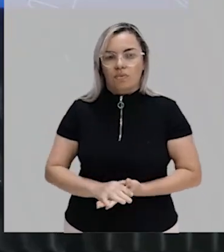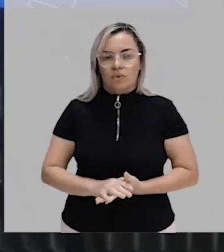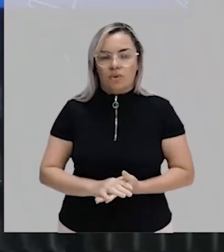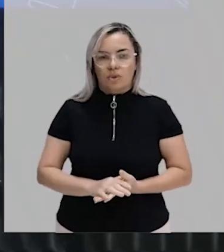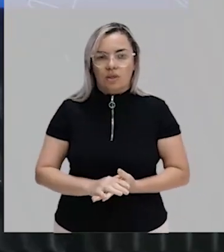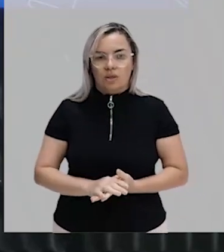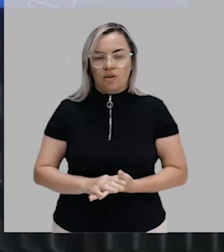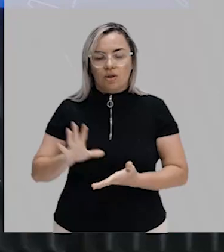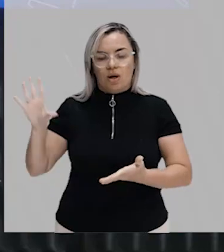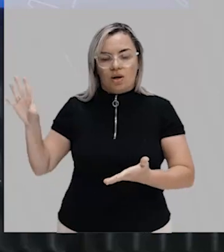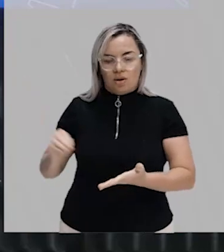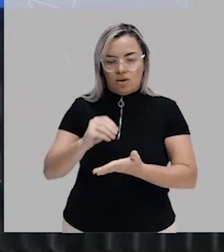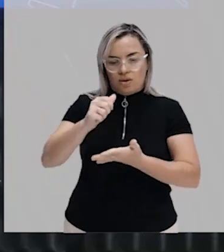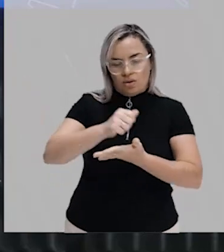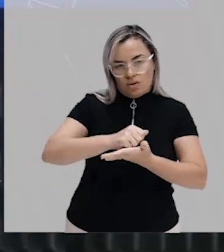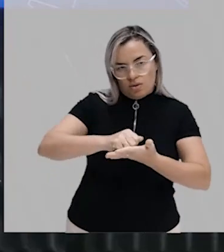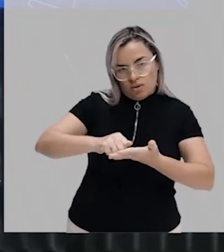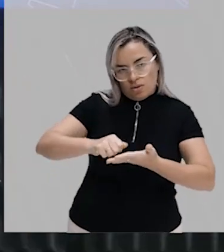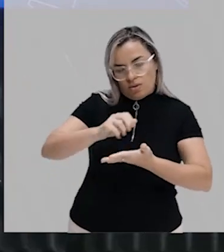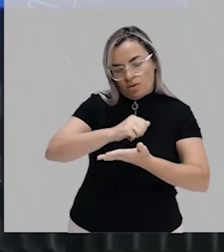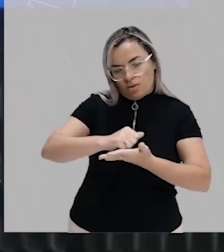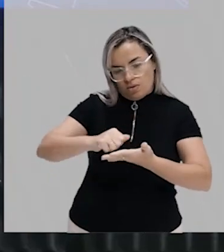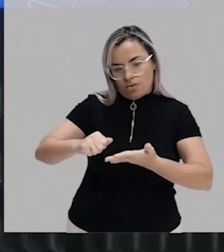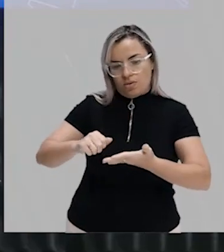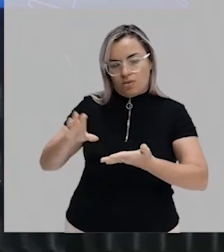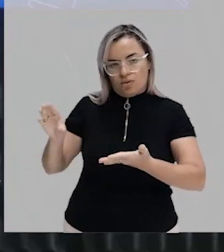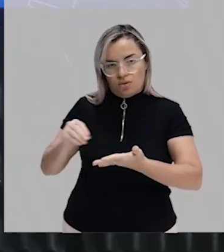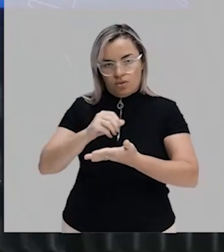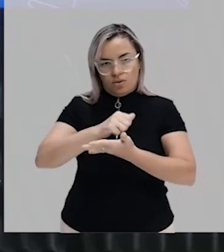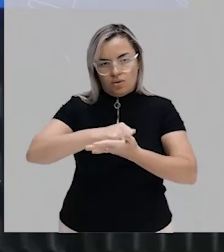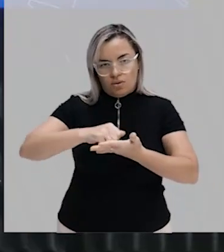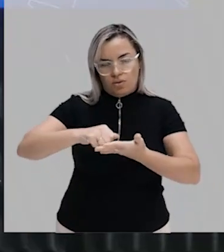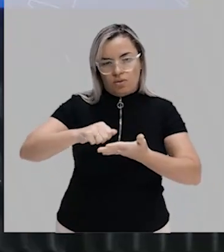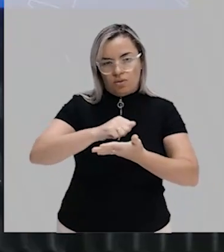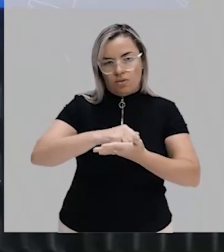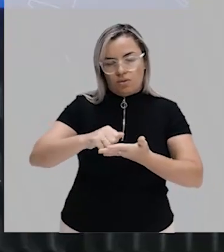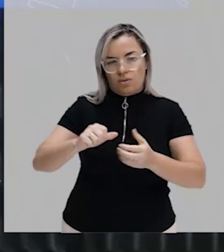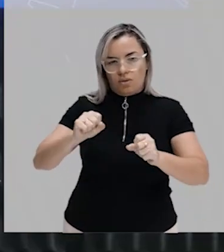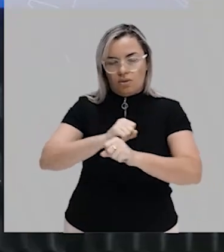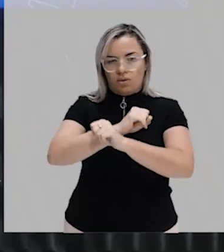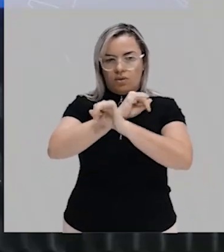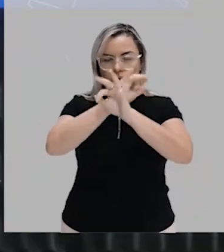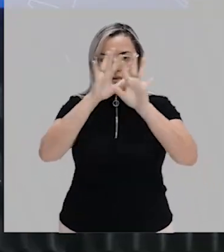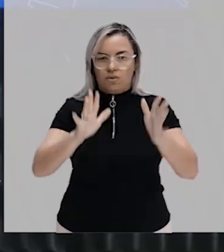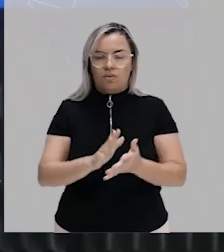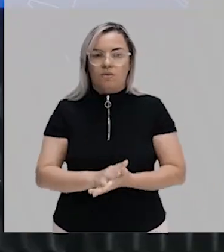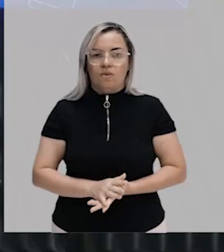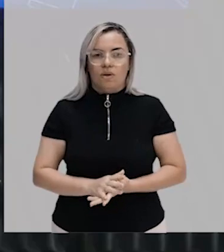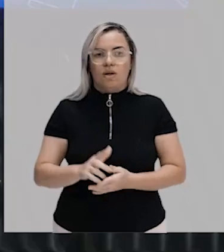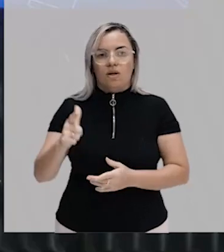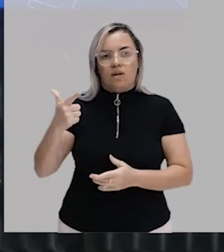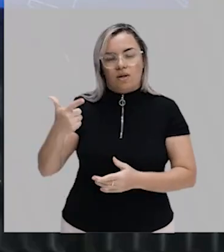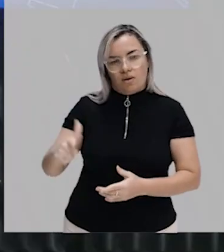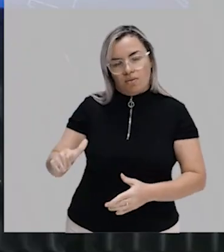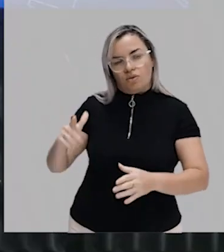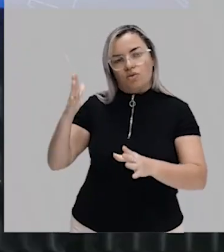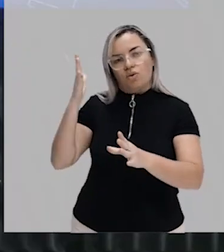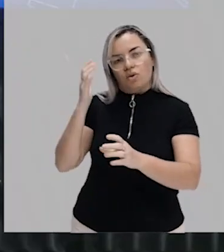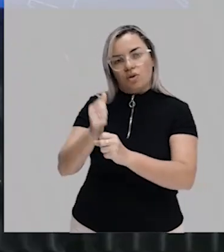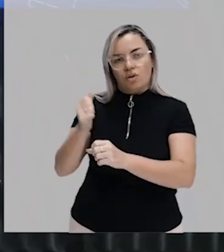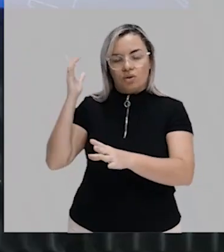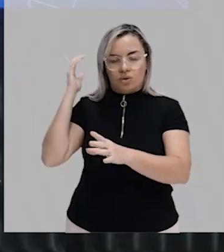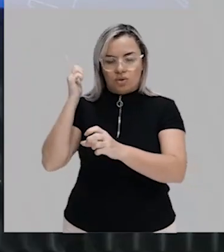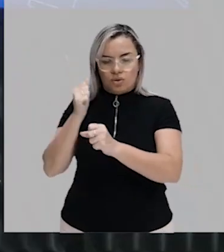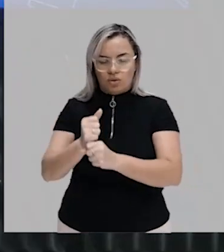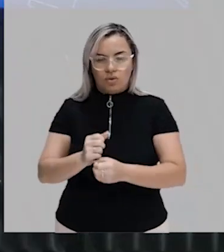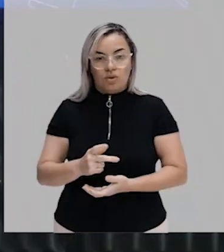já printou a tela, 1, 2, 3, você já printou a tela. Claro que você vai refazer esse cálculo, certo?